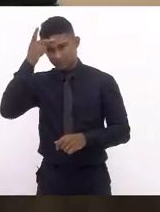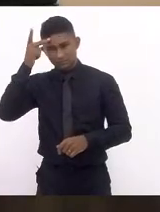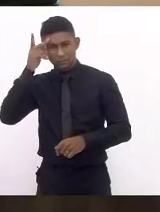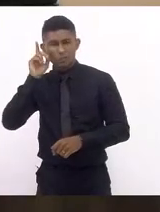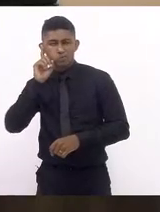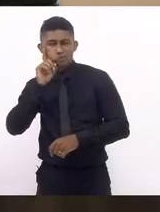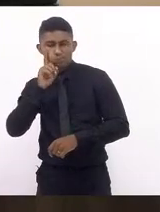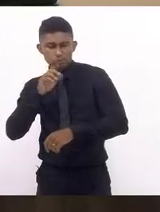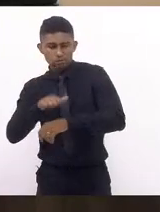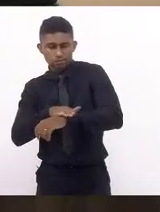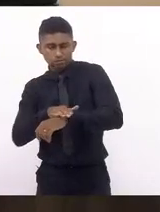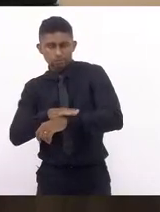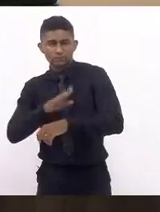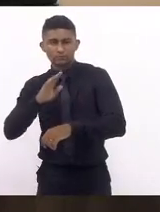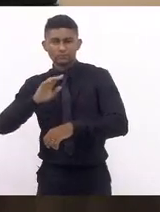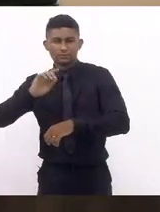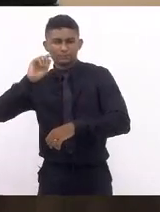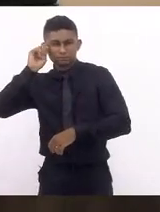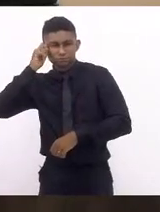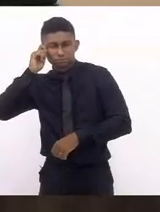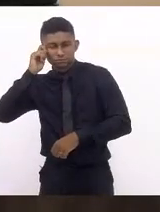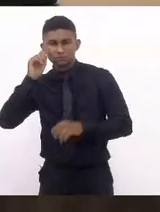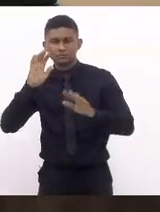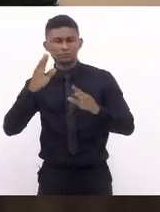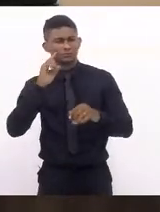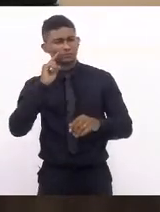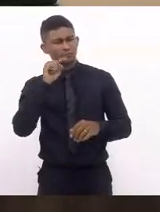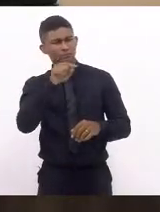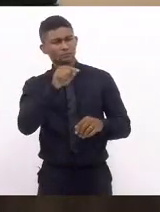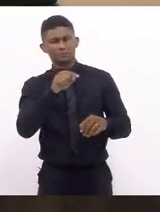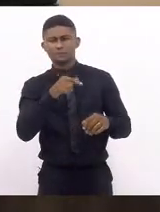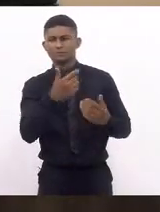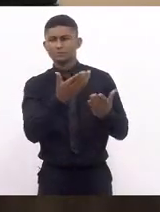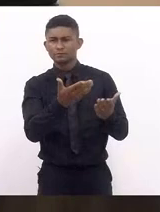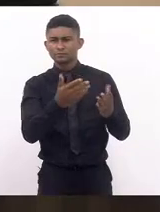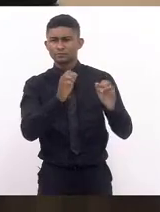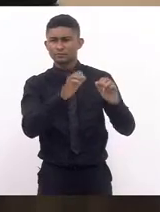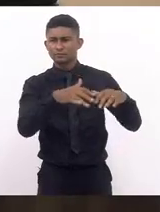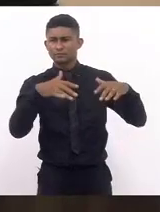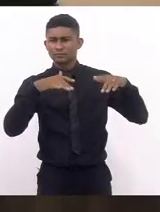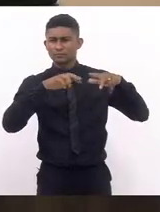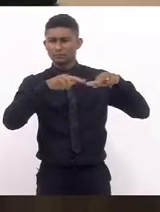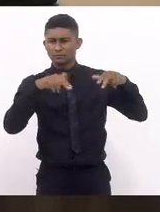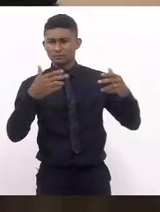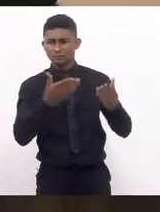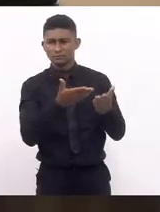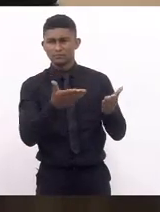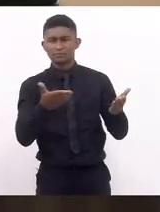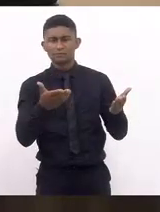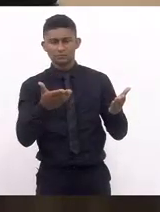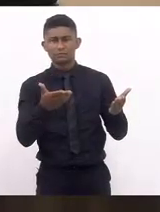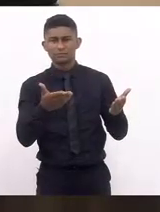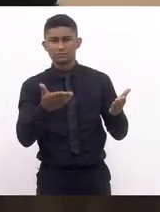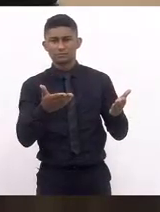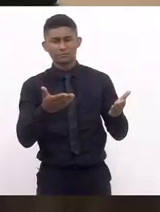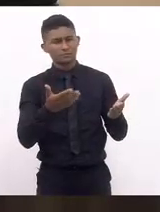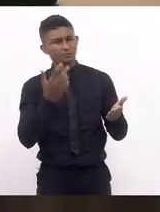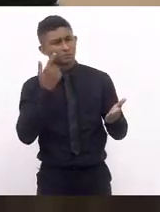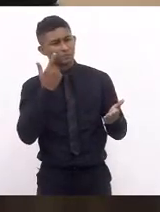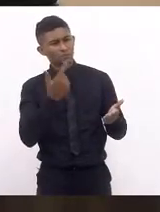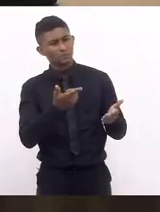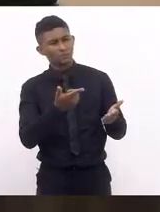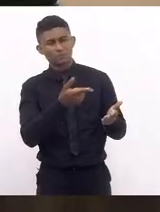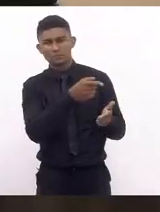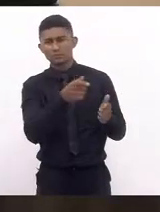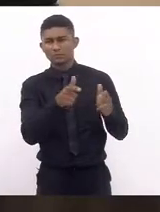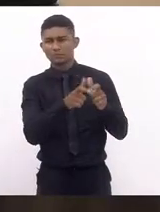e a gente olha para todos os parlamentos e todas as assembleias e os pelo Tribunal Superior Tribunal de Justiça isso é tão e tem a